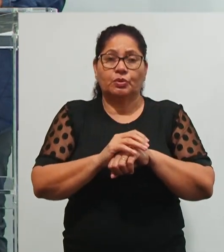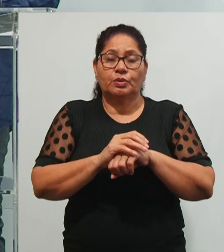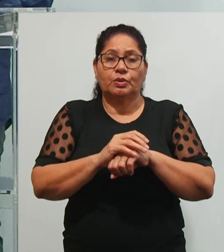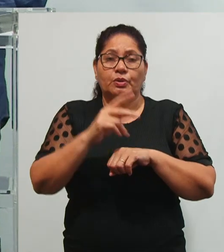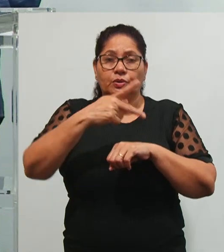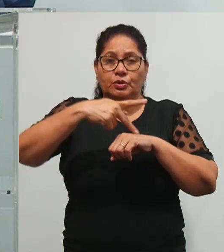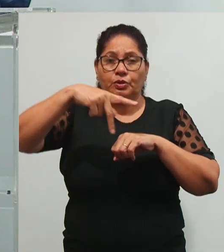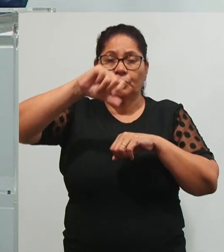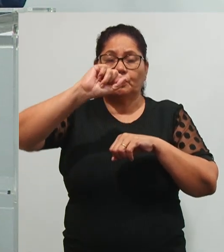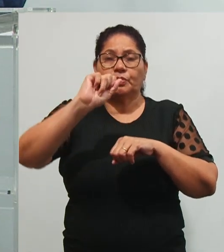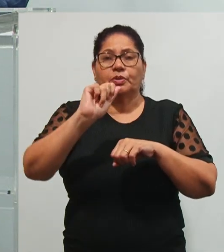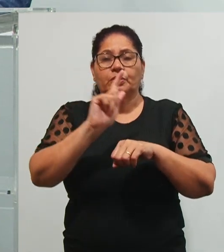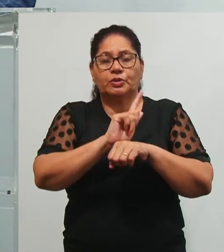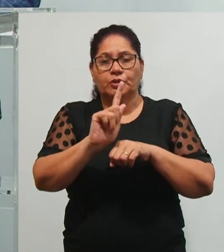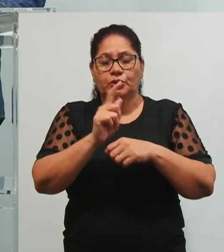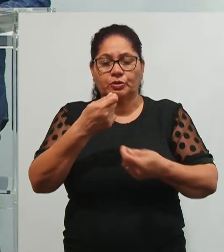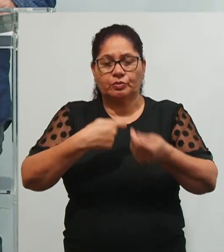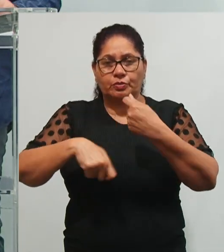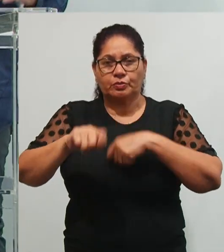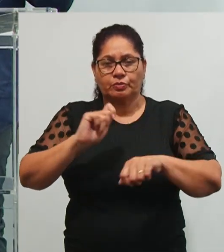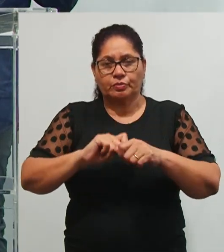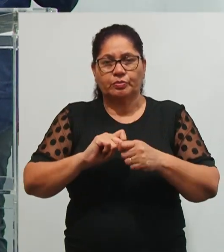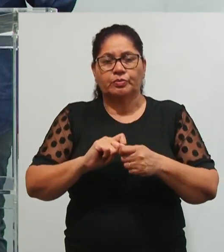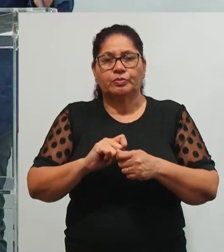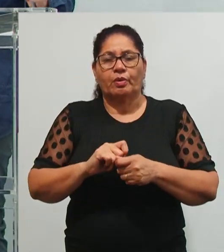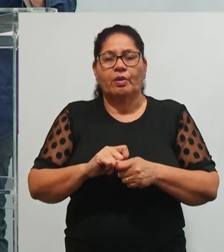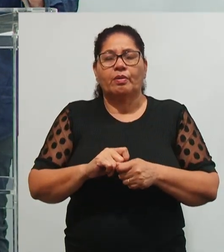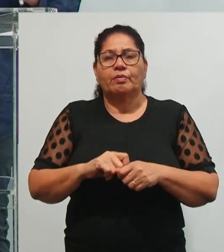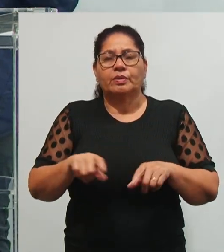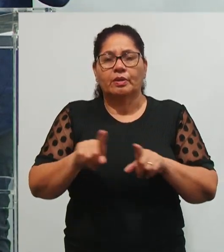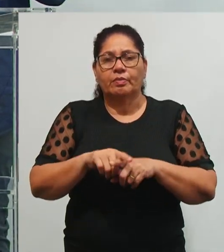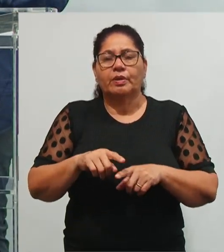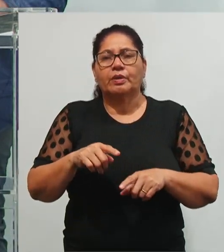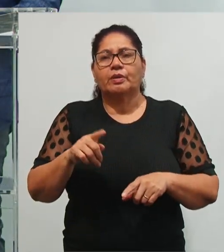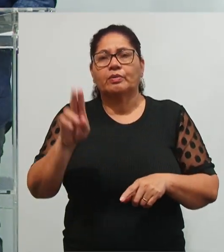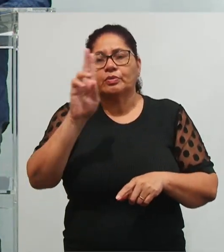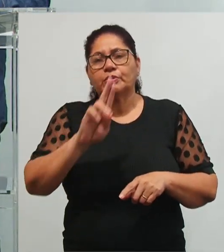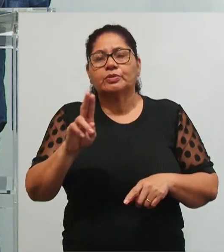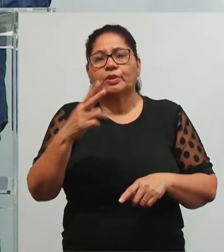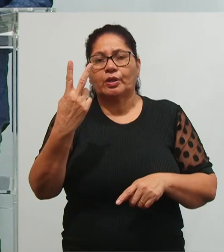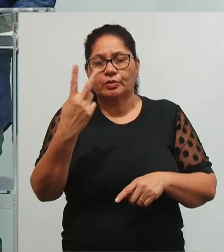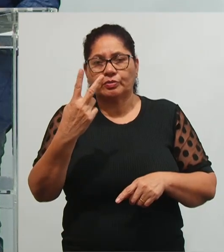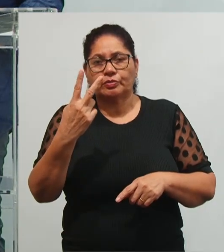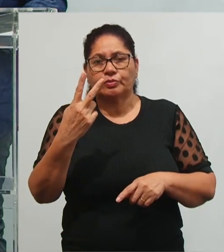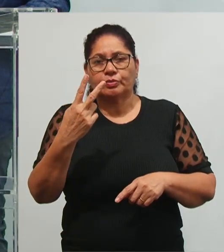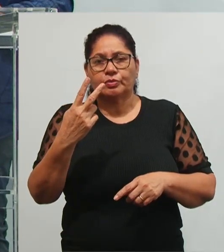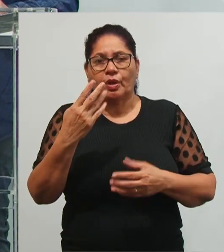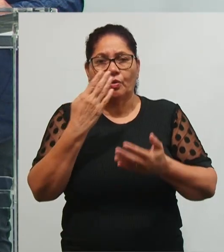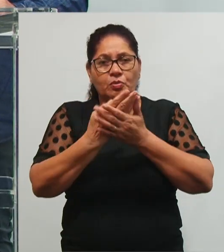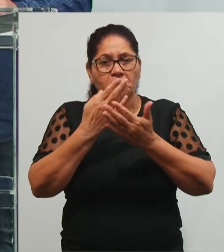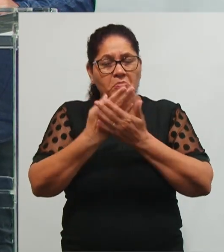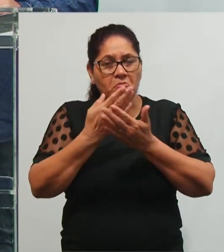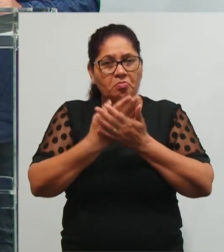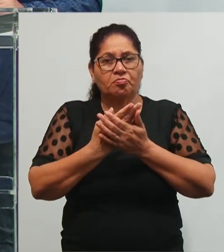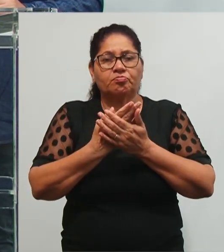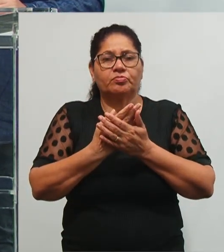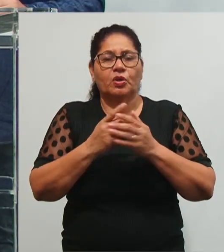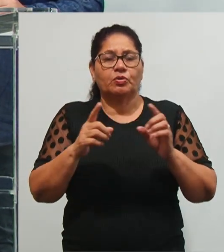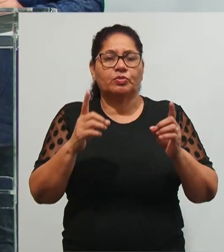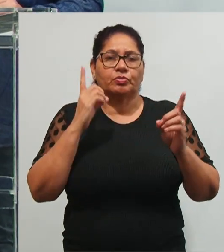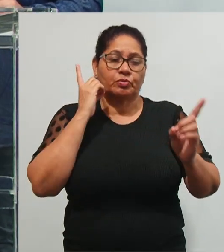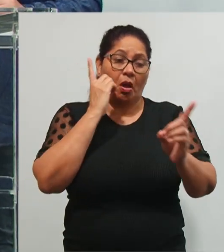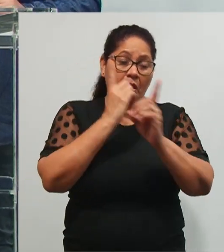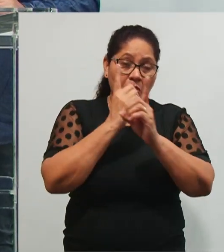curso no MBA de Gestão de Instituições Públicas. Mas podemos utilizar as duas ferramentas. Ao longo das